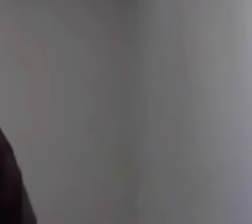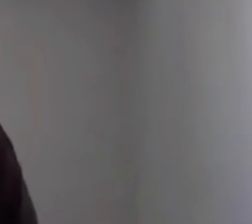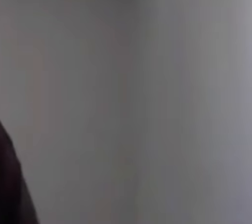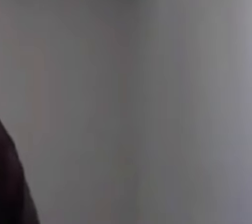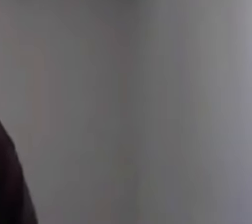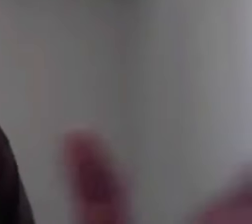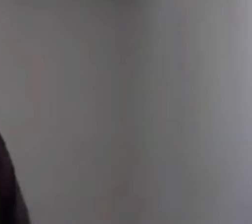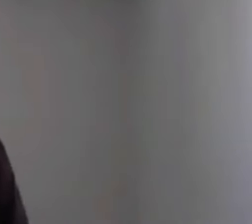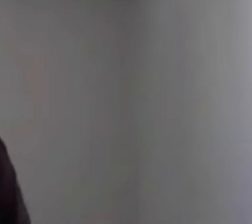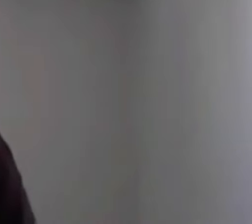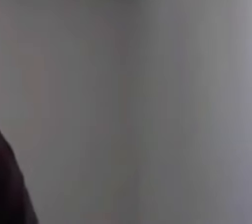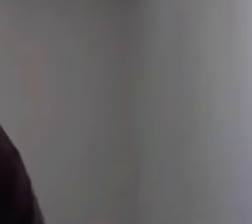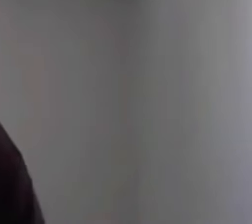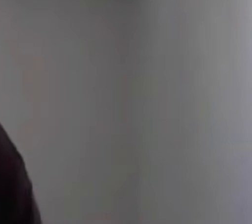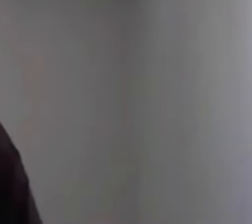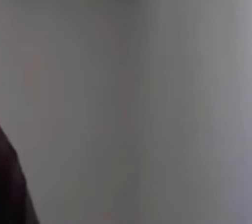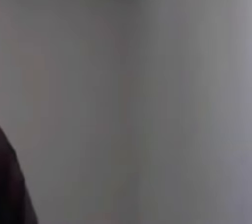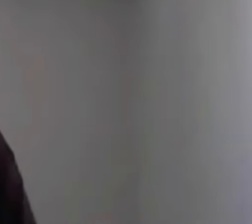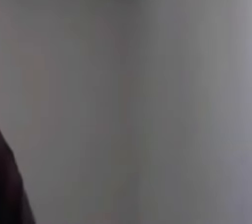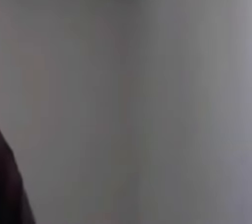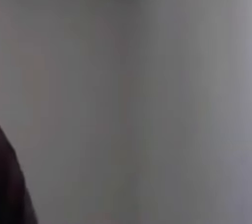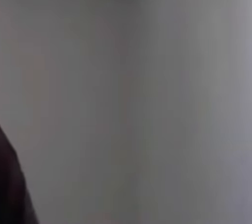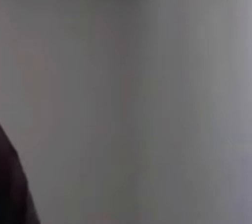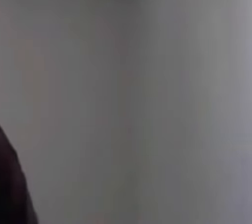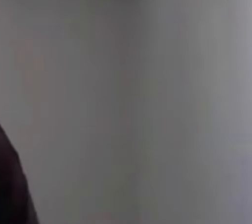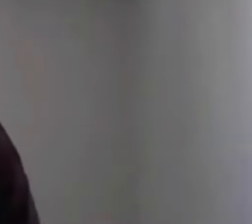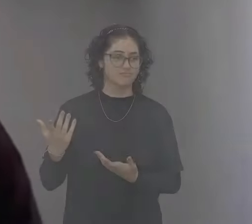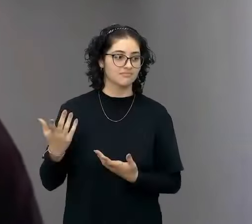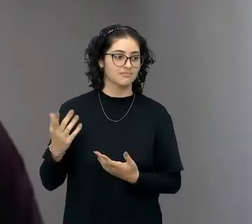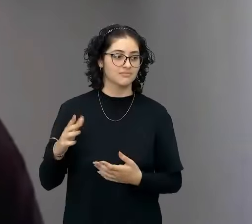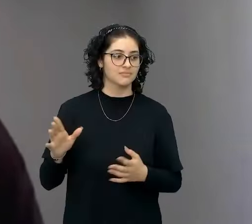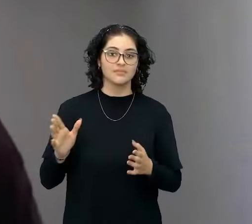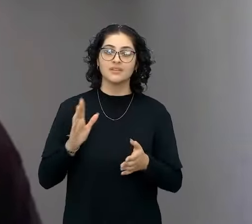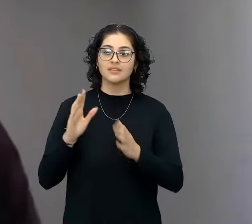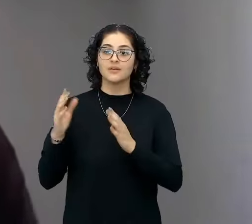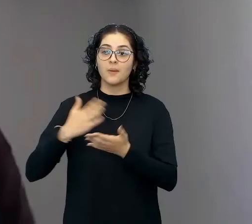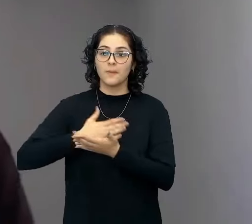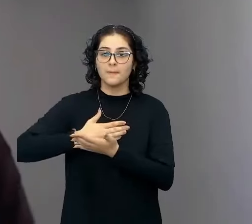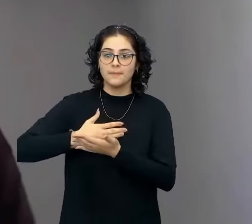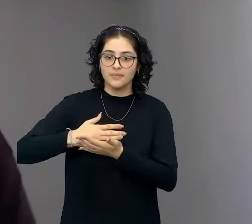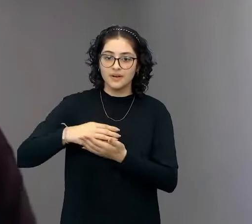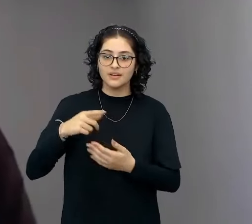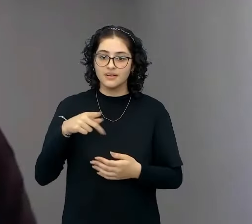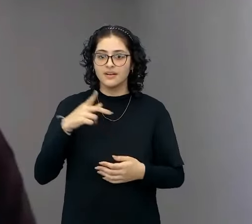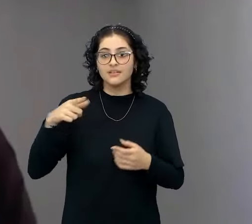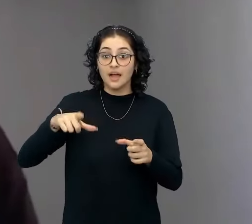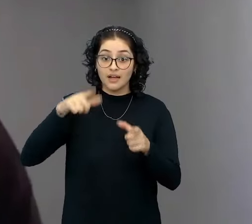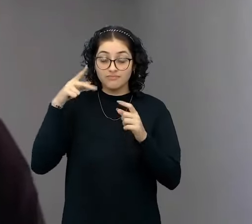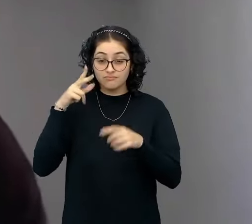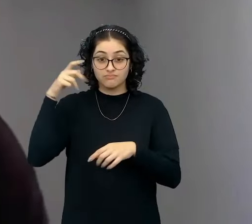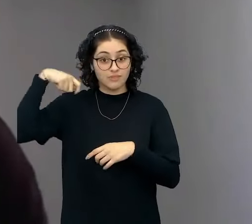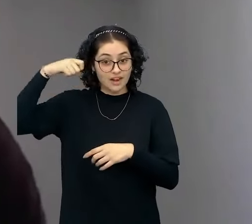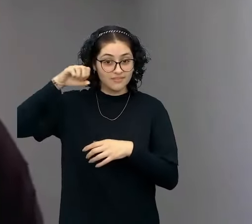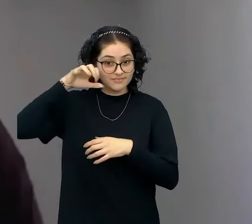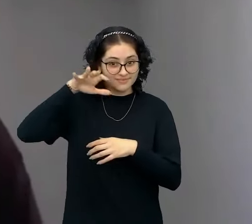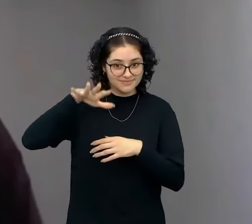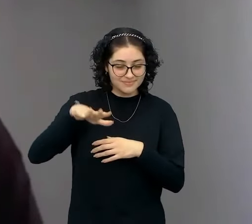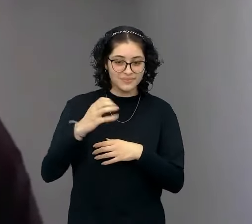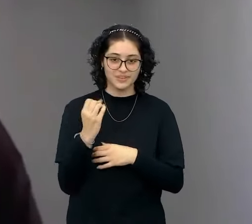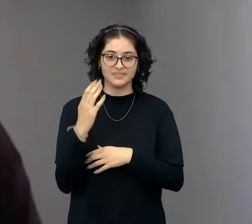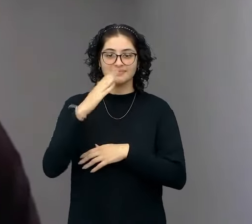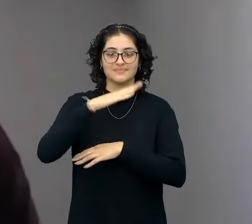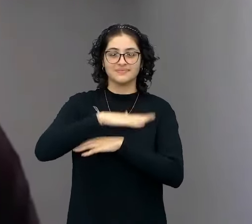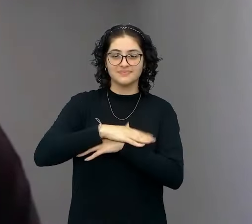professores! Bom dia para quem está nos assistindo na parte da manhã, a essa gravação. Boa tarde para quem está